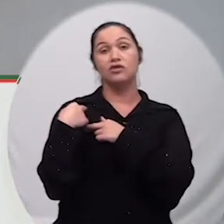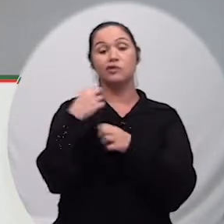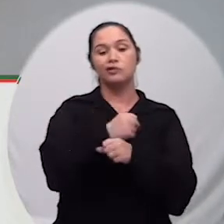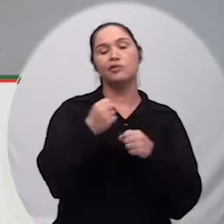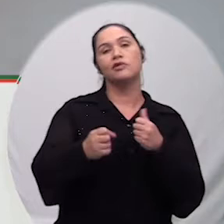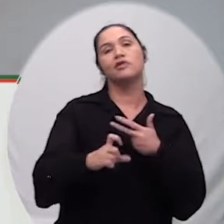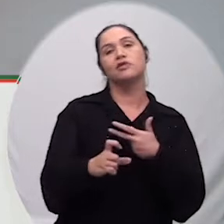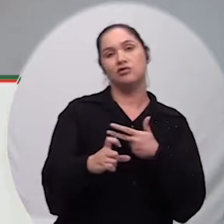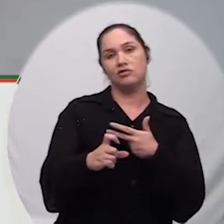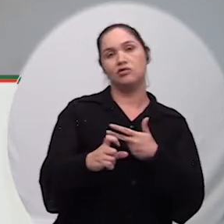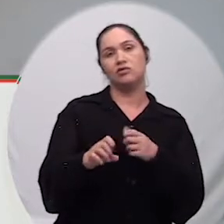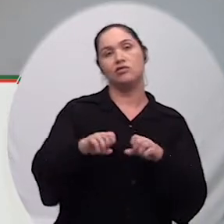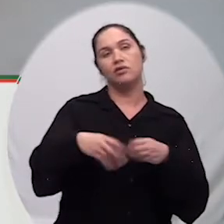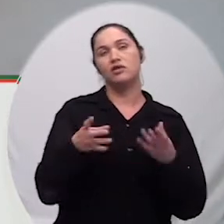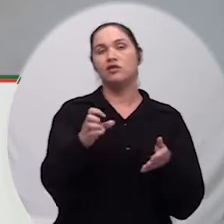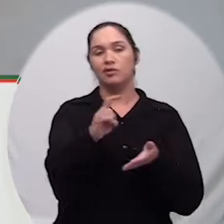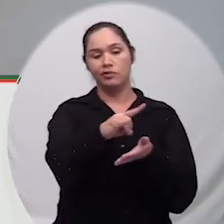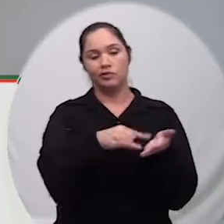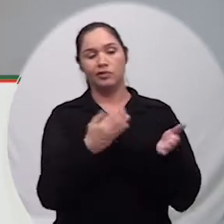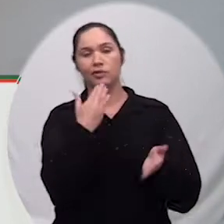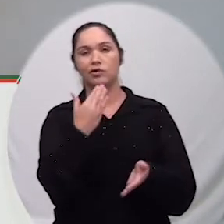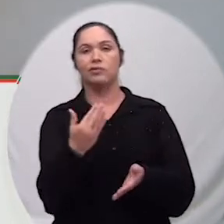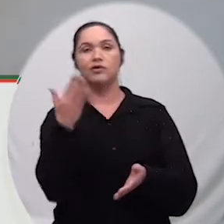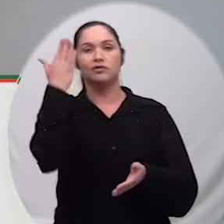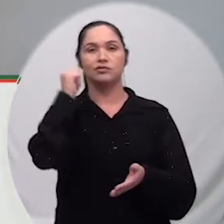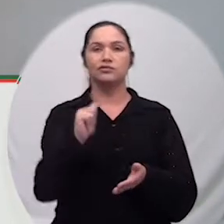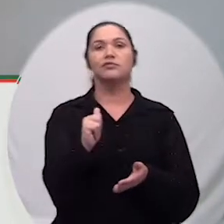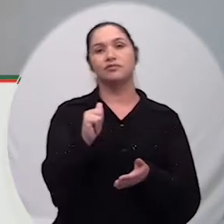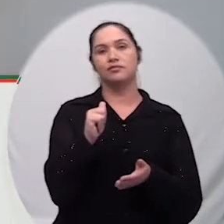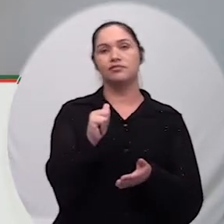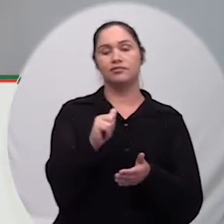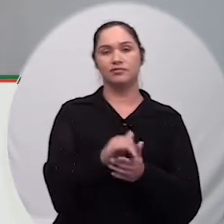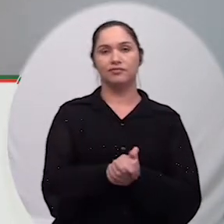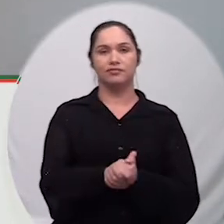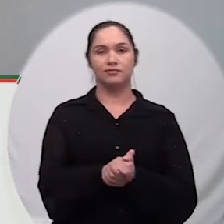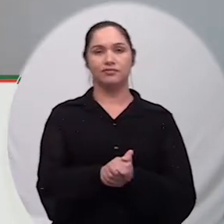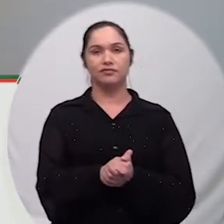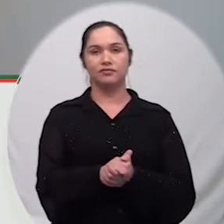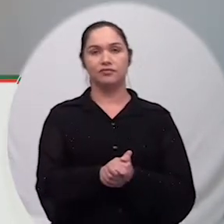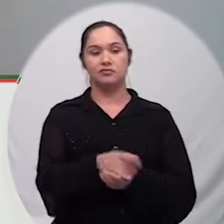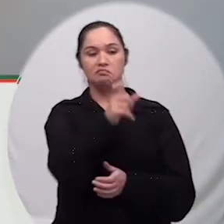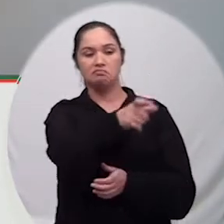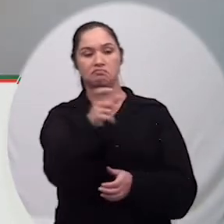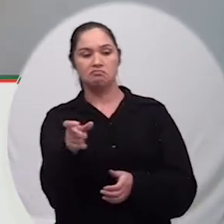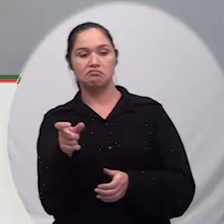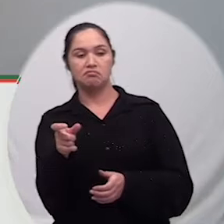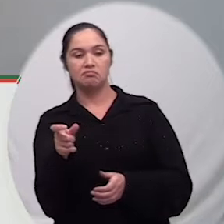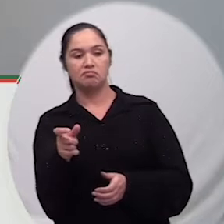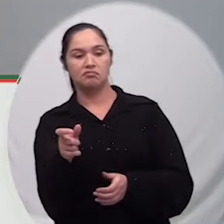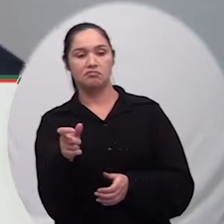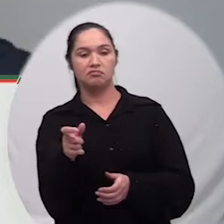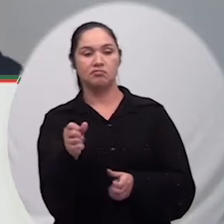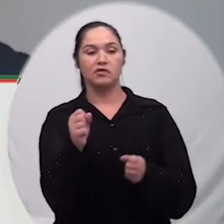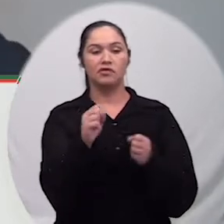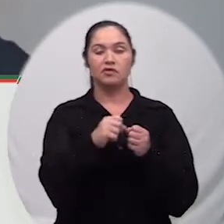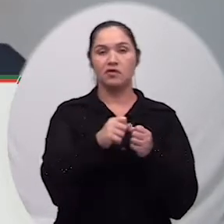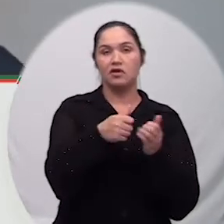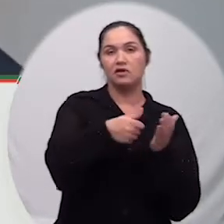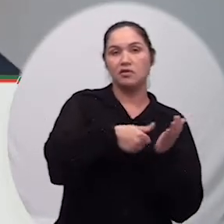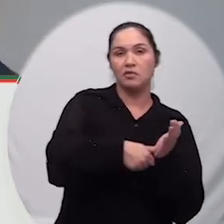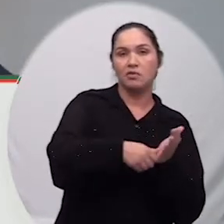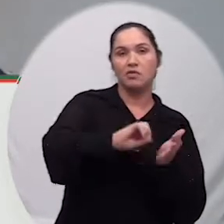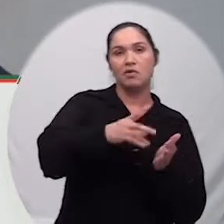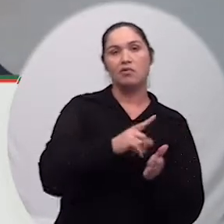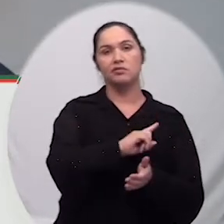dar realmente a visibilidade de saber de realmente quem pode e quem não pode bater esse cartão ponto, sim ou não. Muito